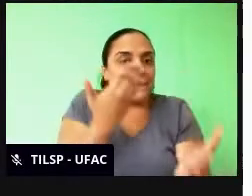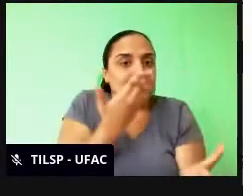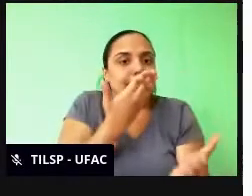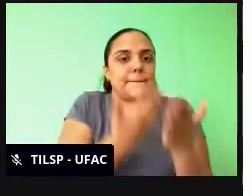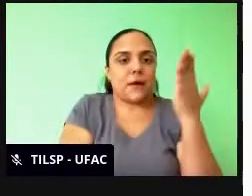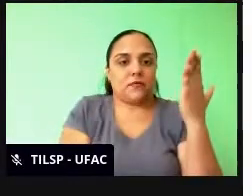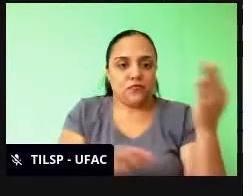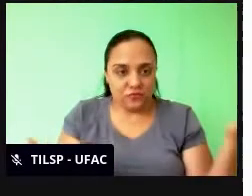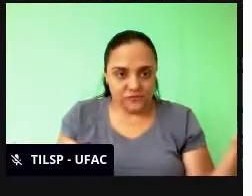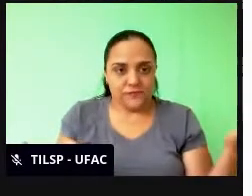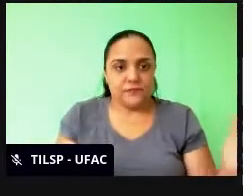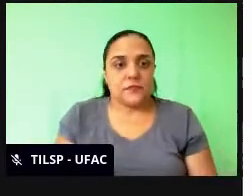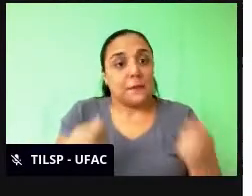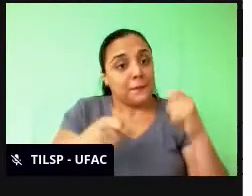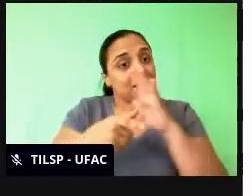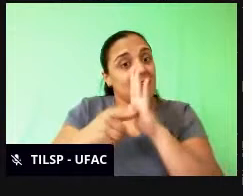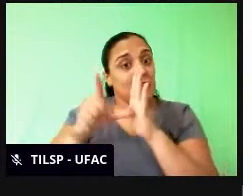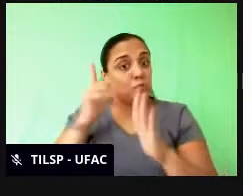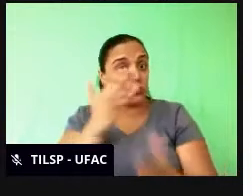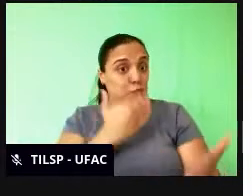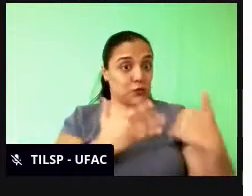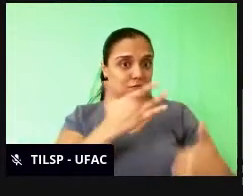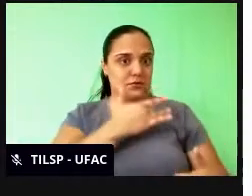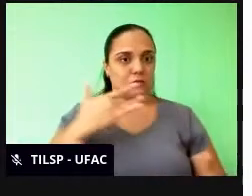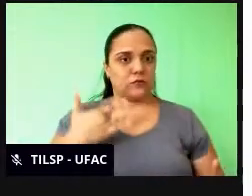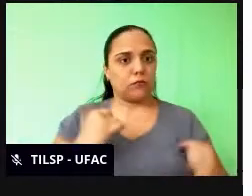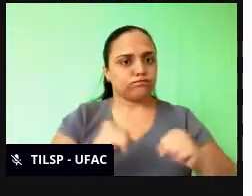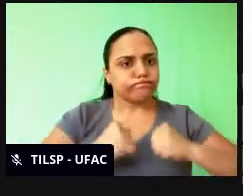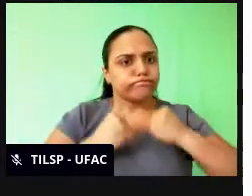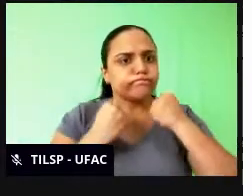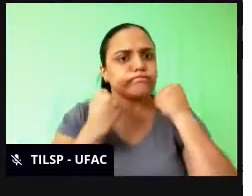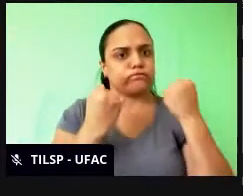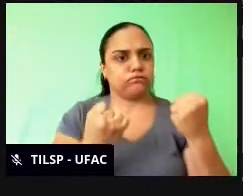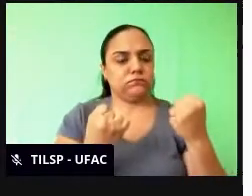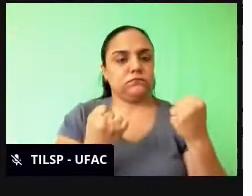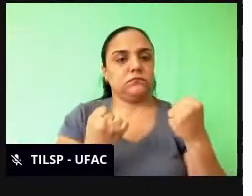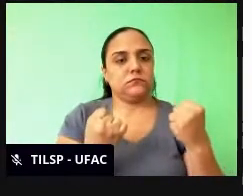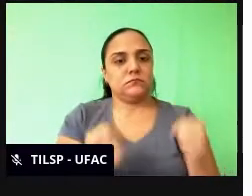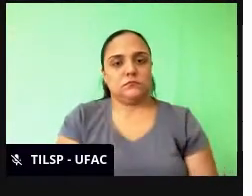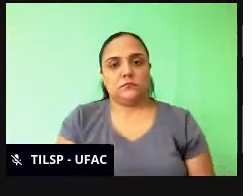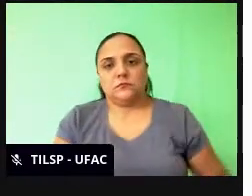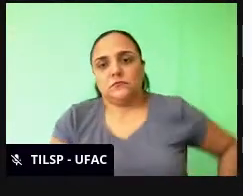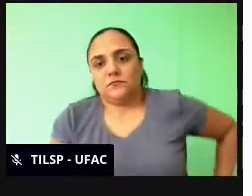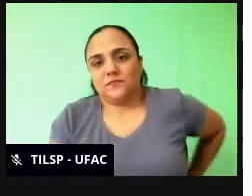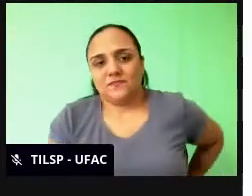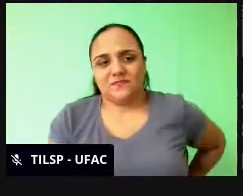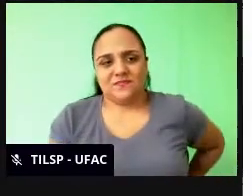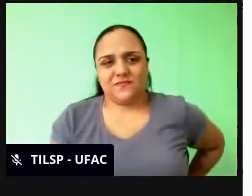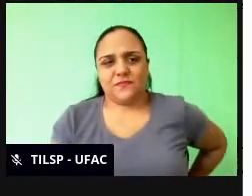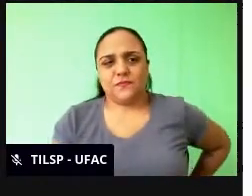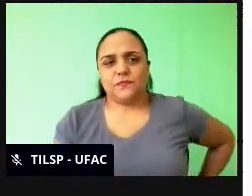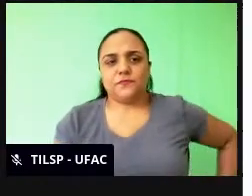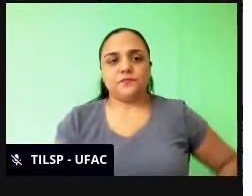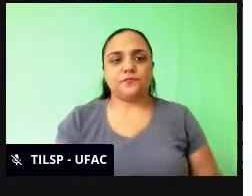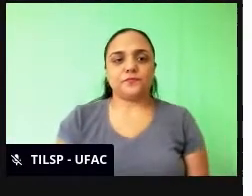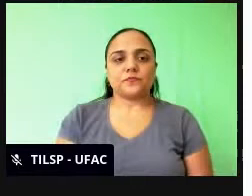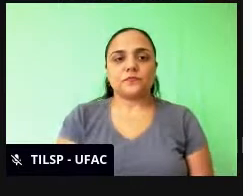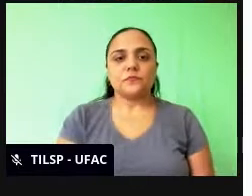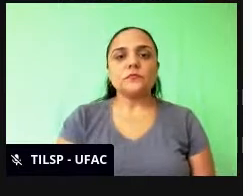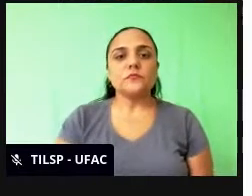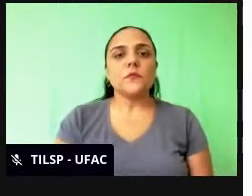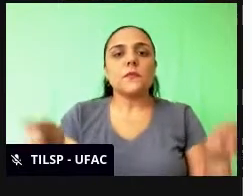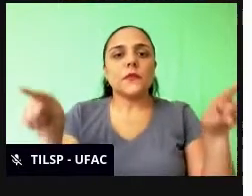40 a 70 quilocalorias por quilo por dia, pensando em um atleta de 50 a 80 quilos. Temos